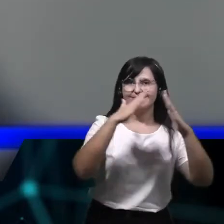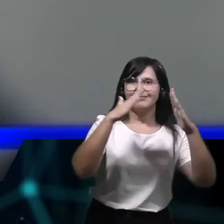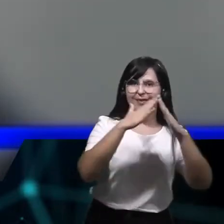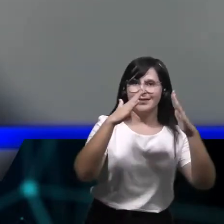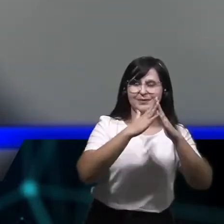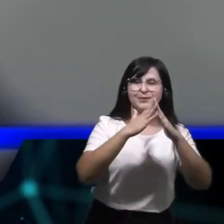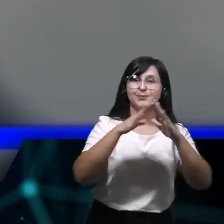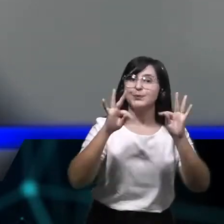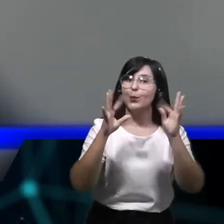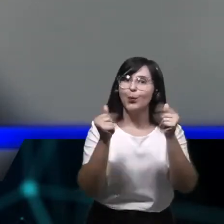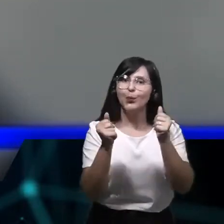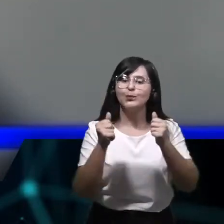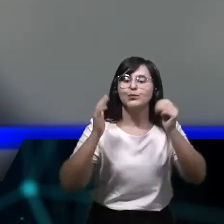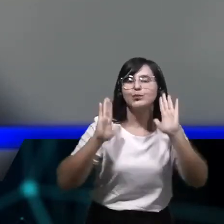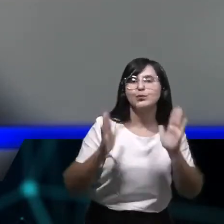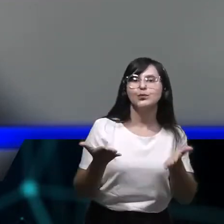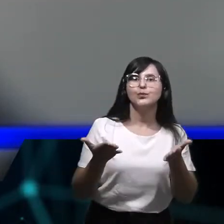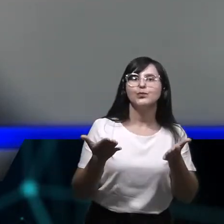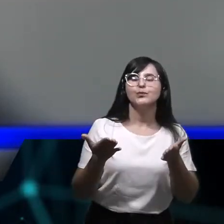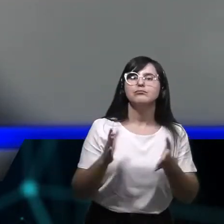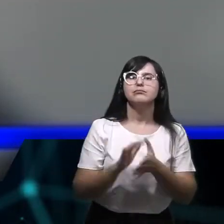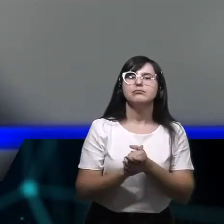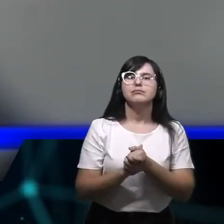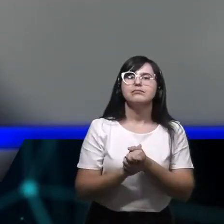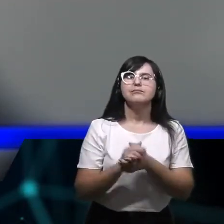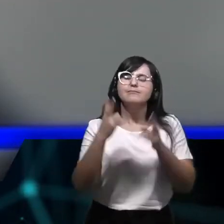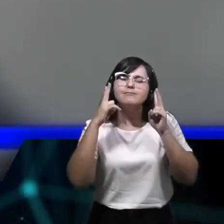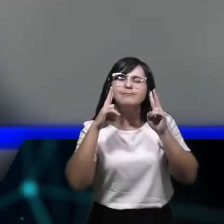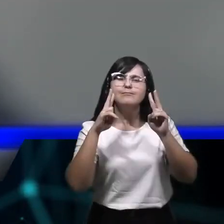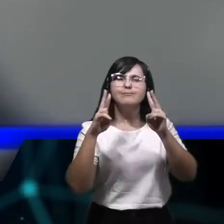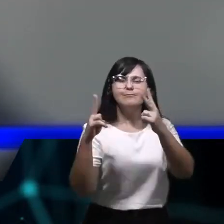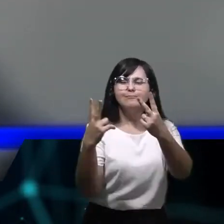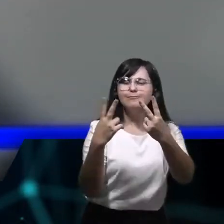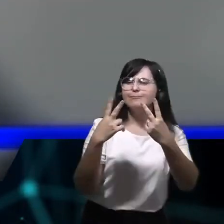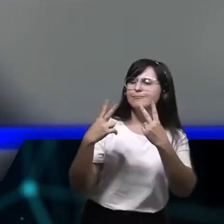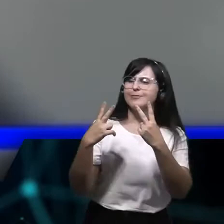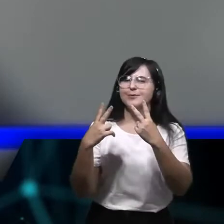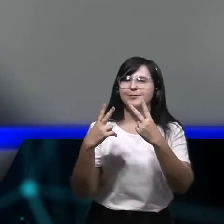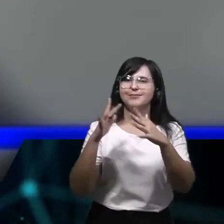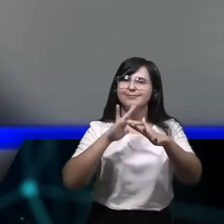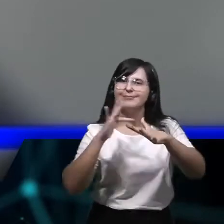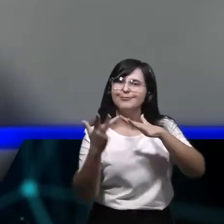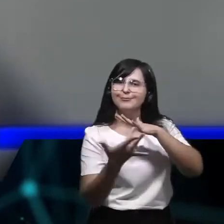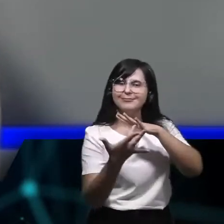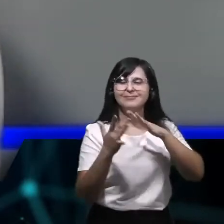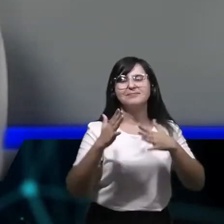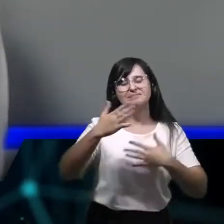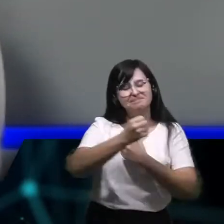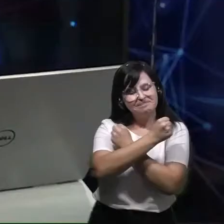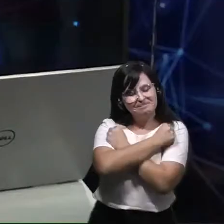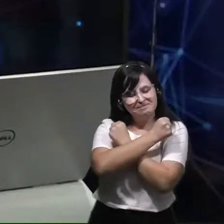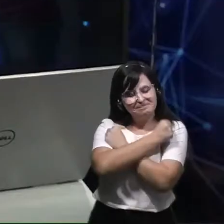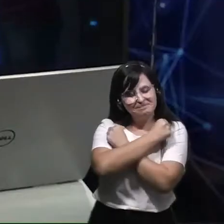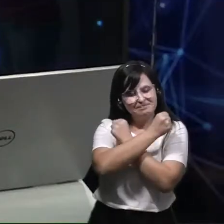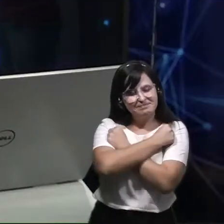a todos que estão nesse momento nos vendo através das redes sociais. Um abraço.